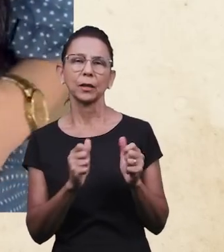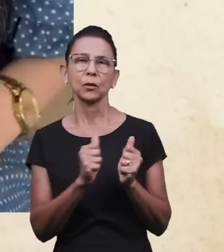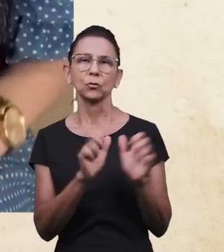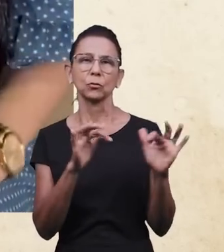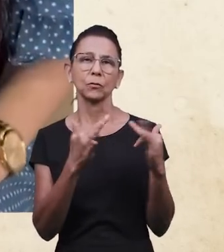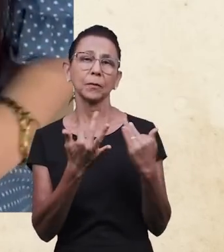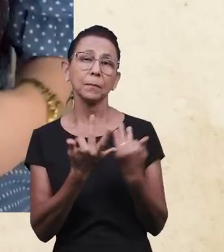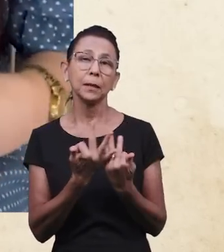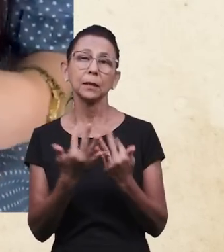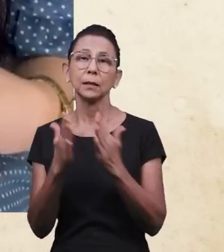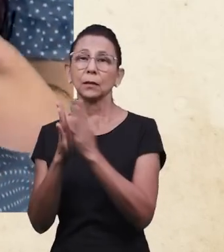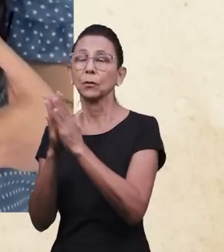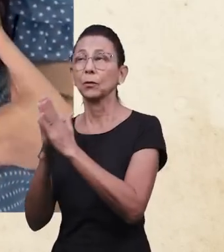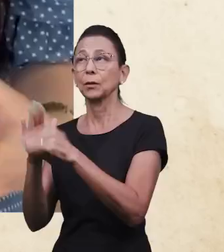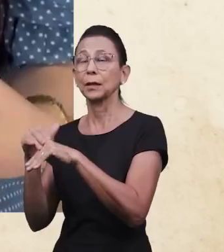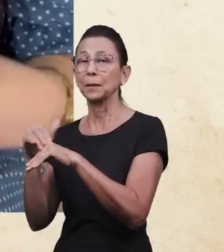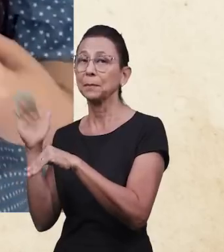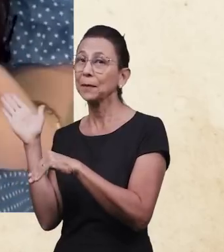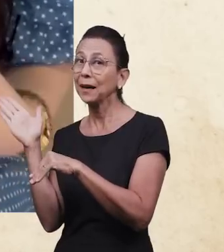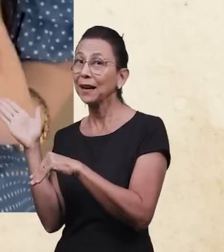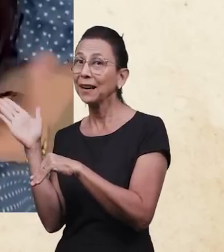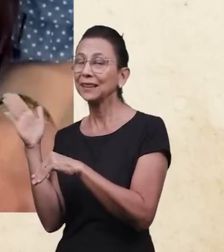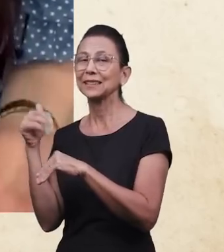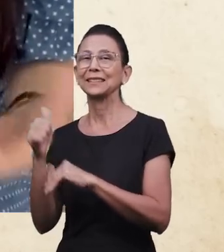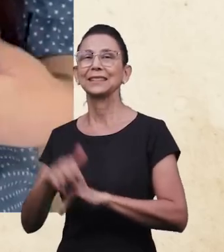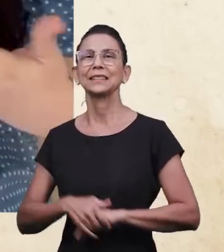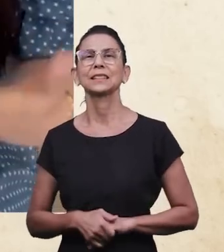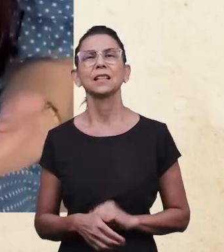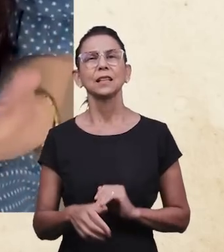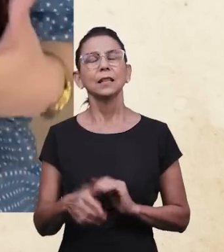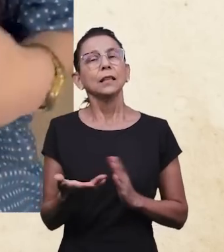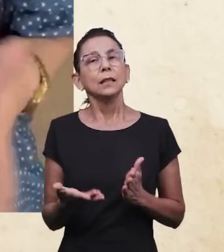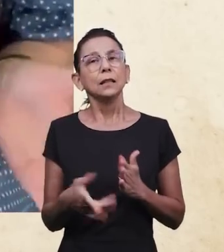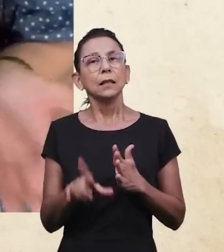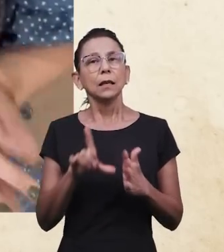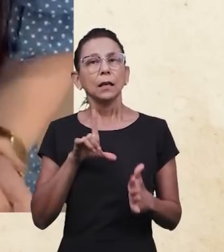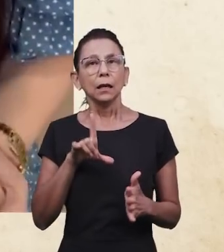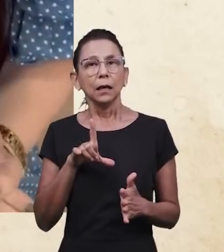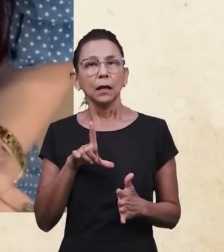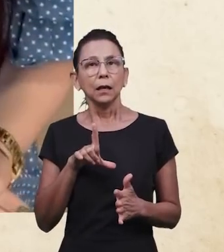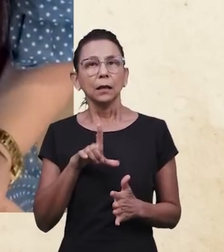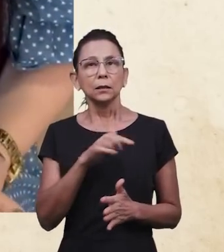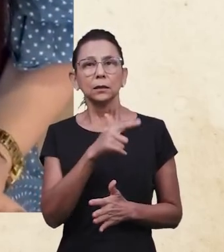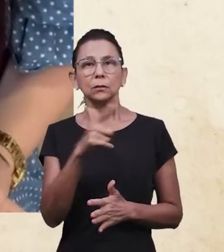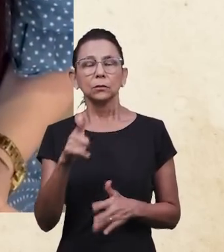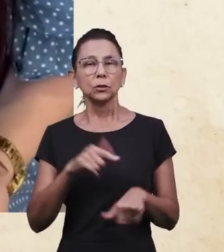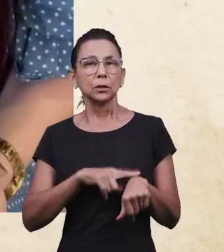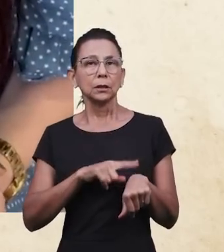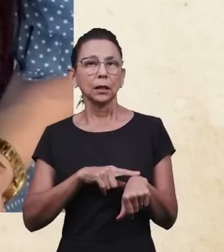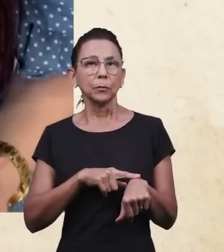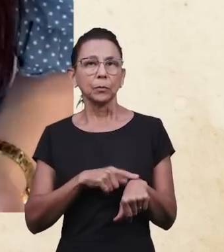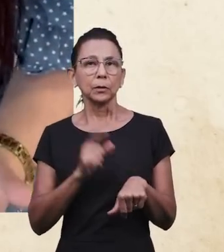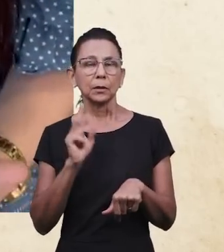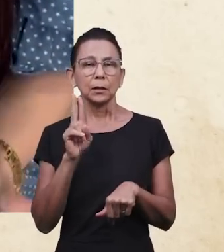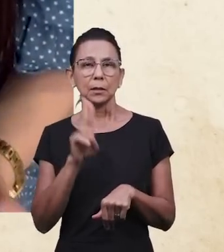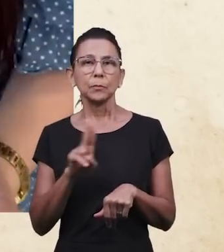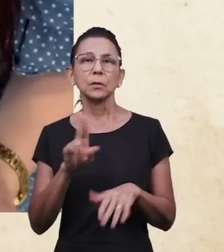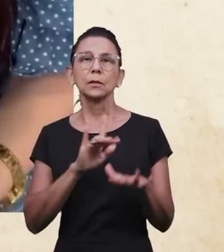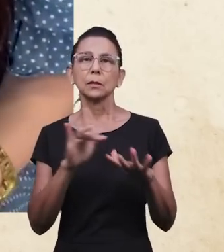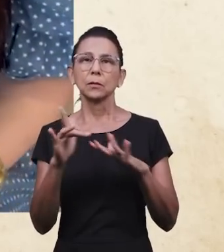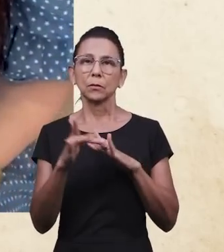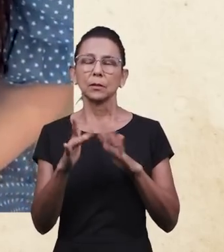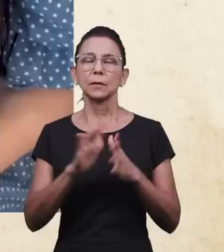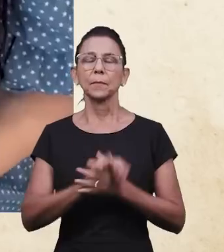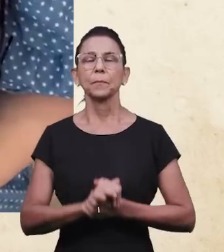busca ao Senhor, pude fazer diversas coisas que antes eu deixava de fazer, procrastinando em virtude da utilização com as redes sociais. E aí, quando foi de sexta